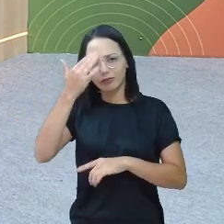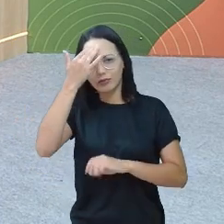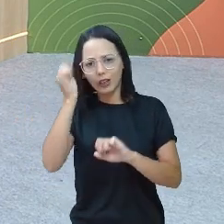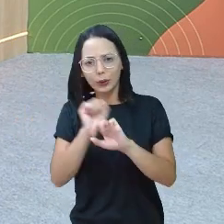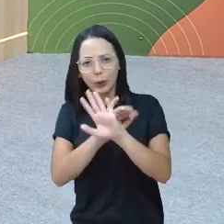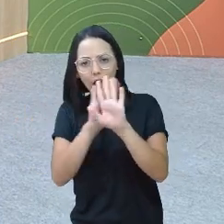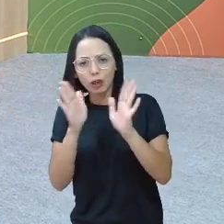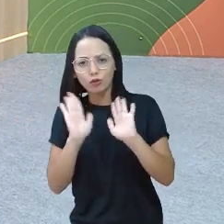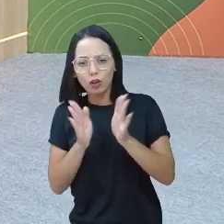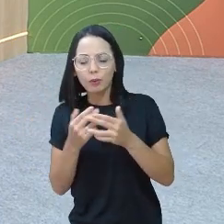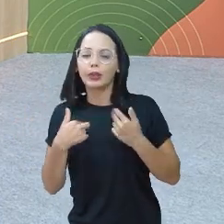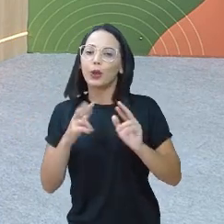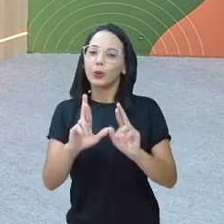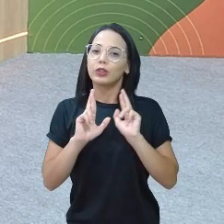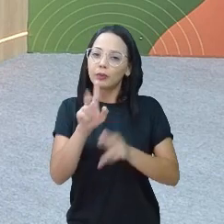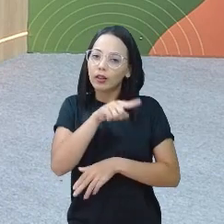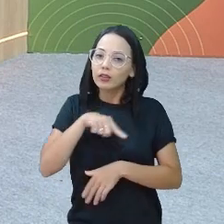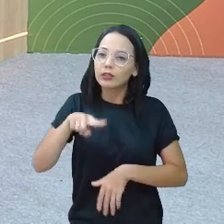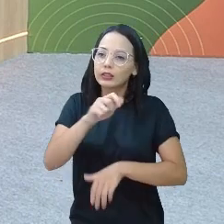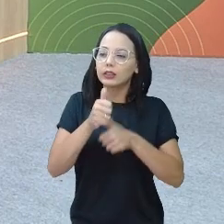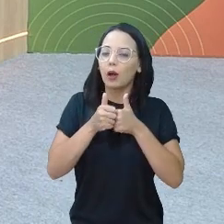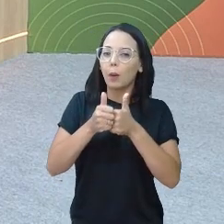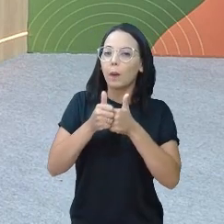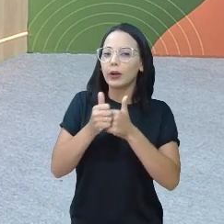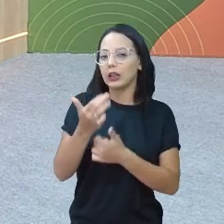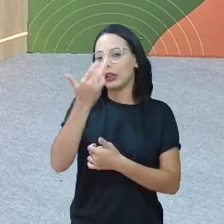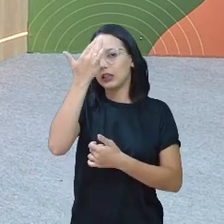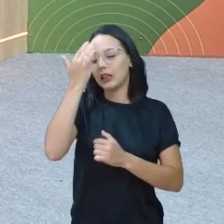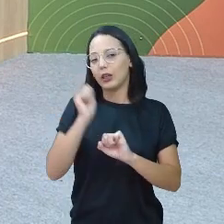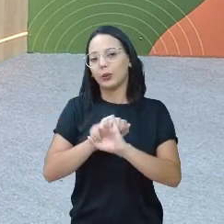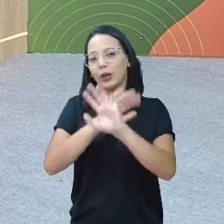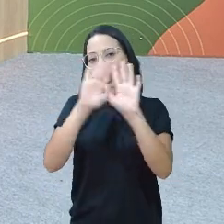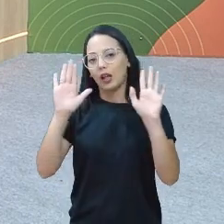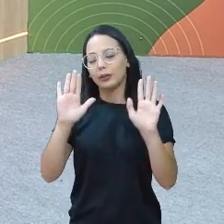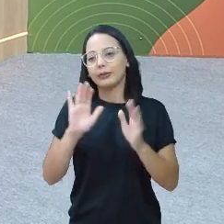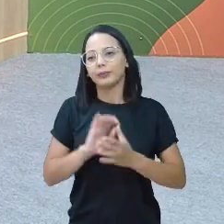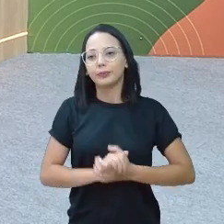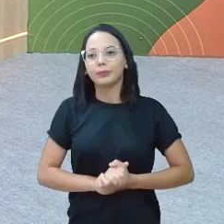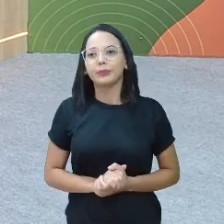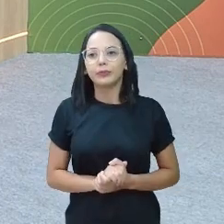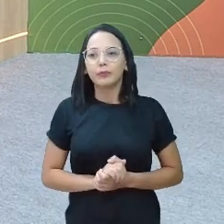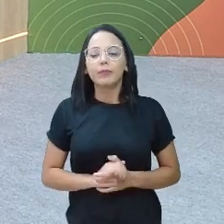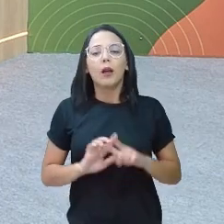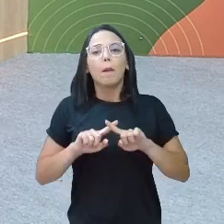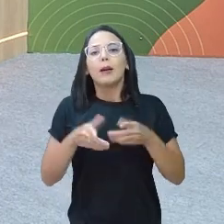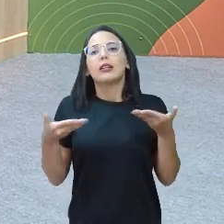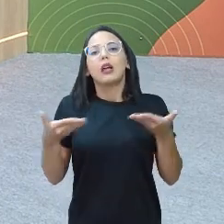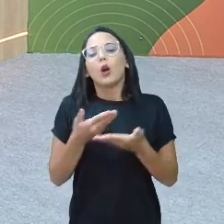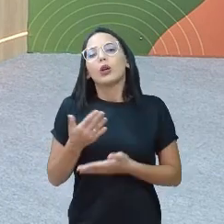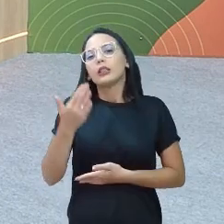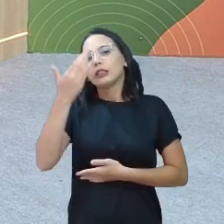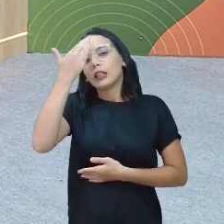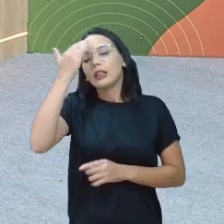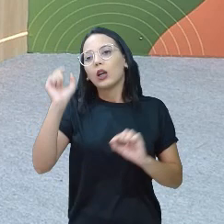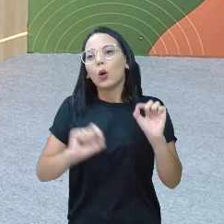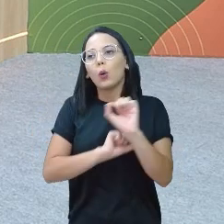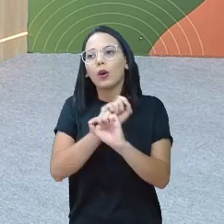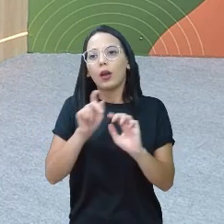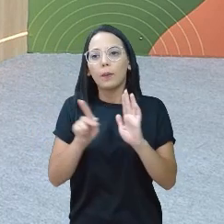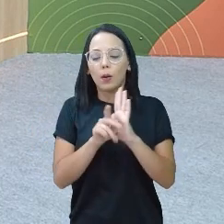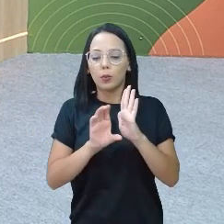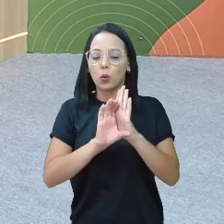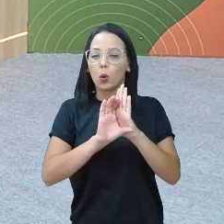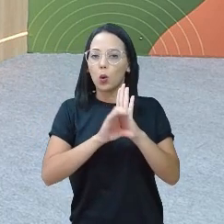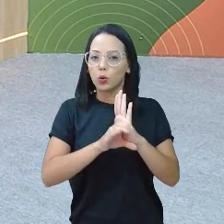aí? Eu espero que vocês estejam acompanhando e entendendo o raciocínio. Só que aqui a gente vai conseguir fechar esse raciocínio com a